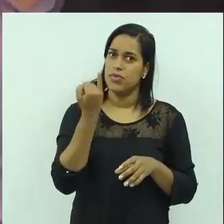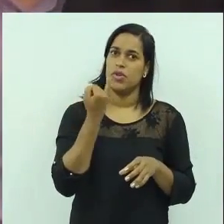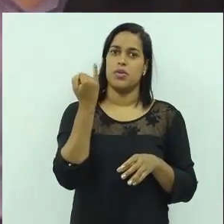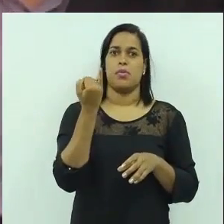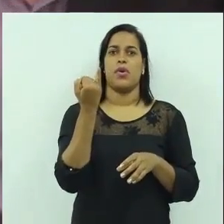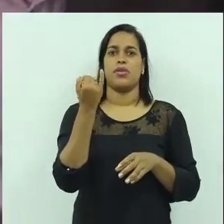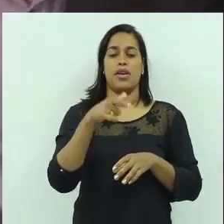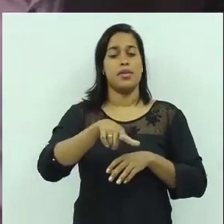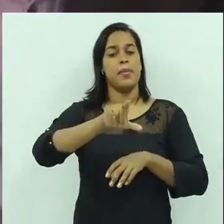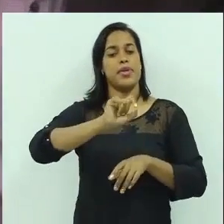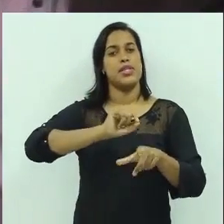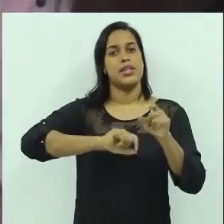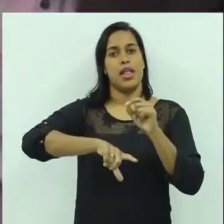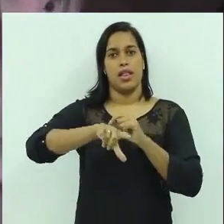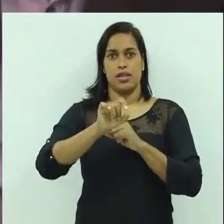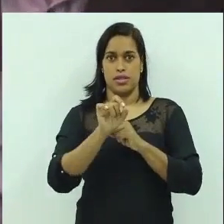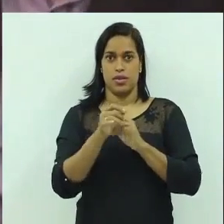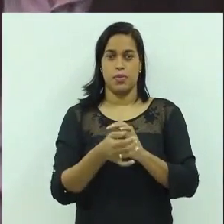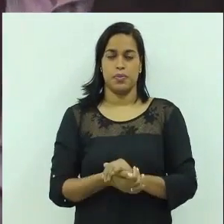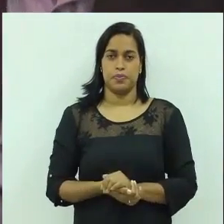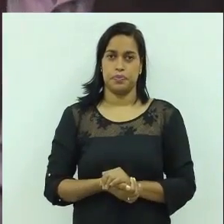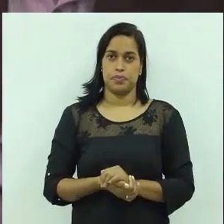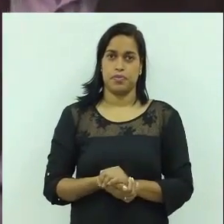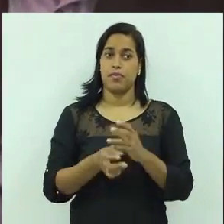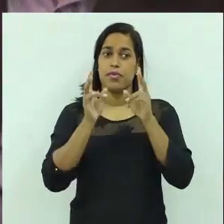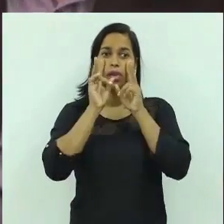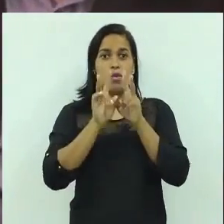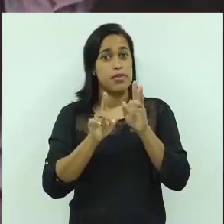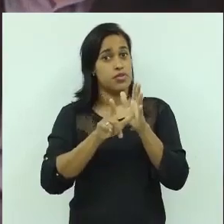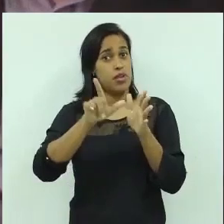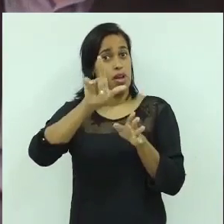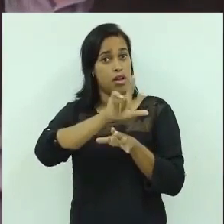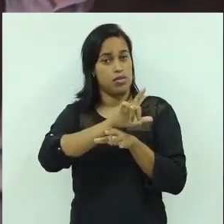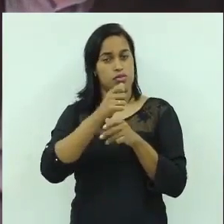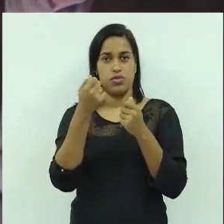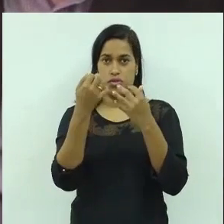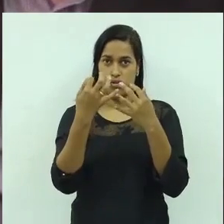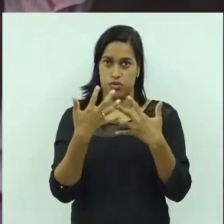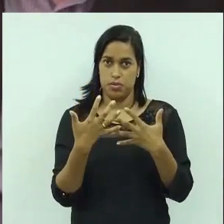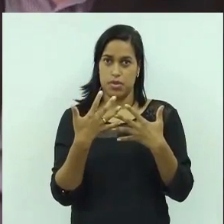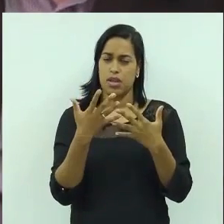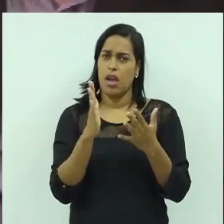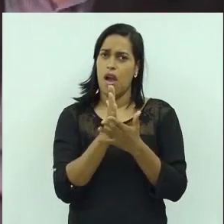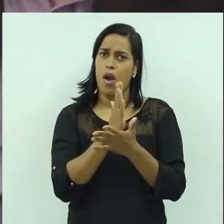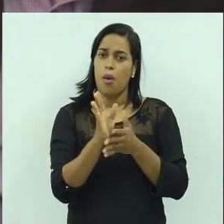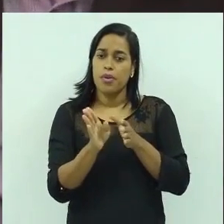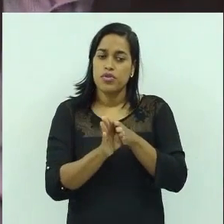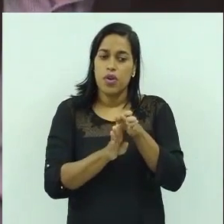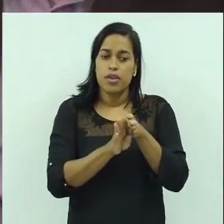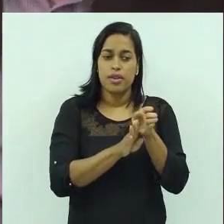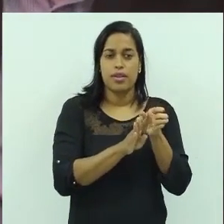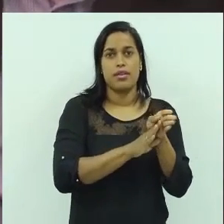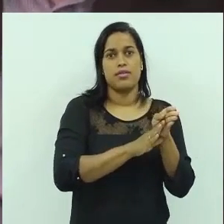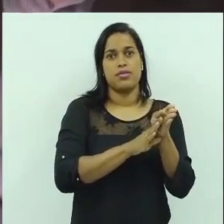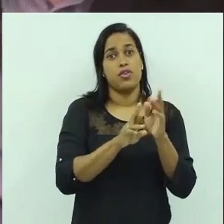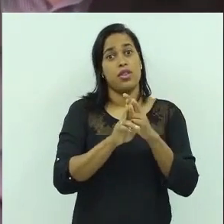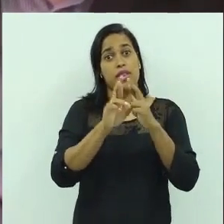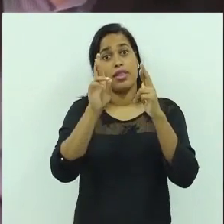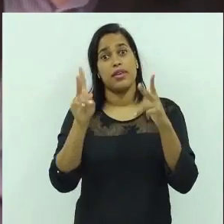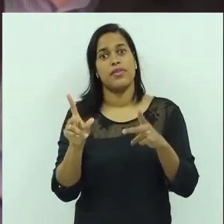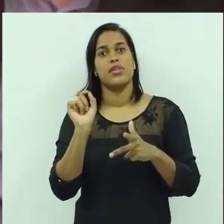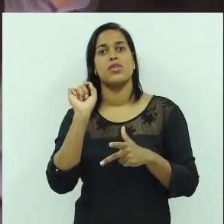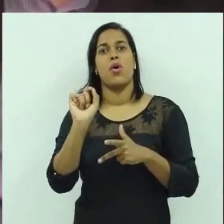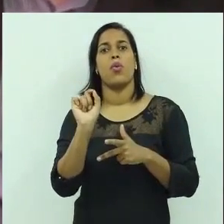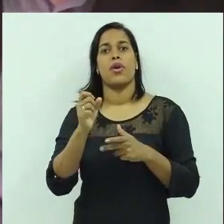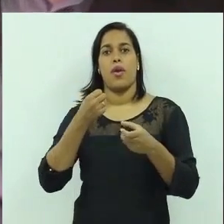fundamental para o processo seletivo. Veja, antes de comentar, de trazer algumas orientações, diferenciarmos o